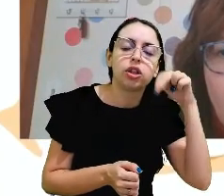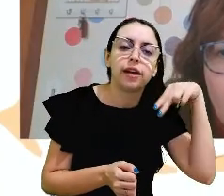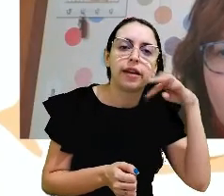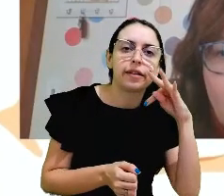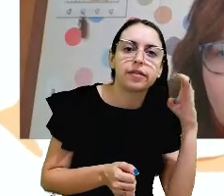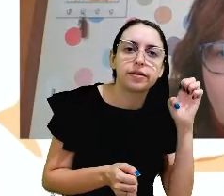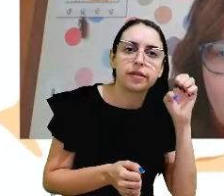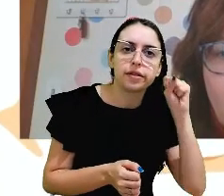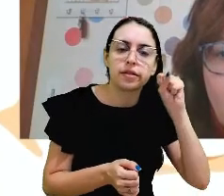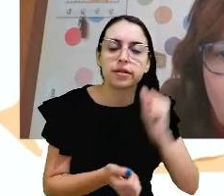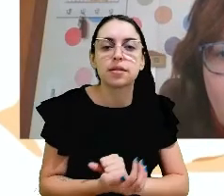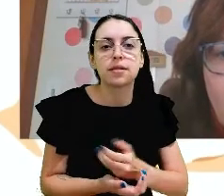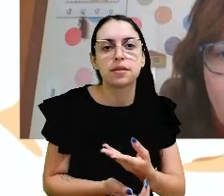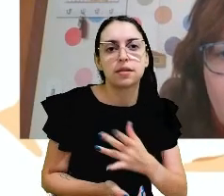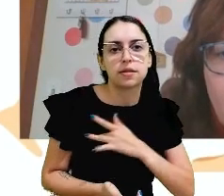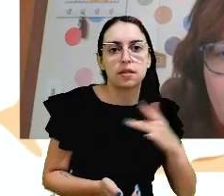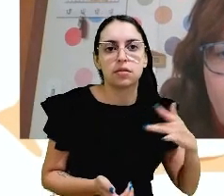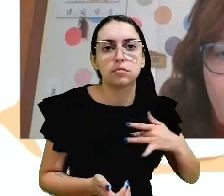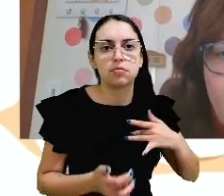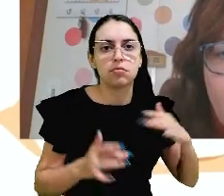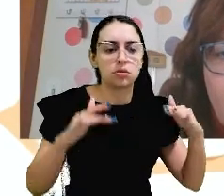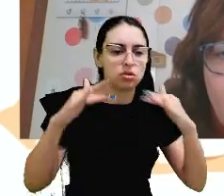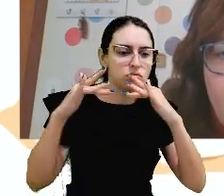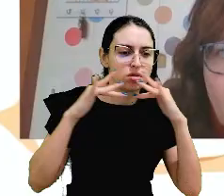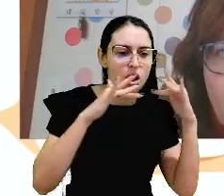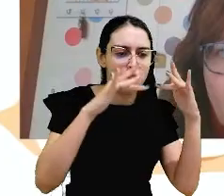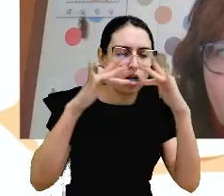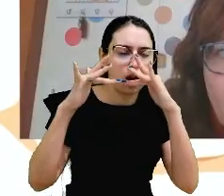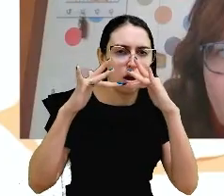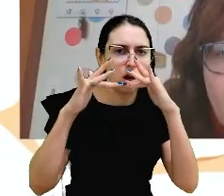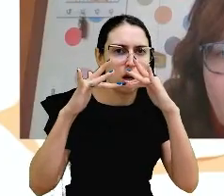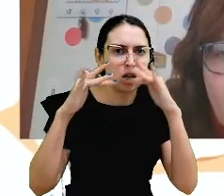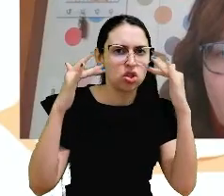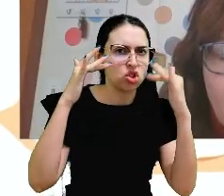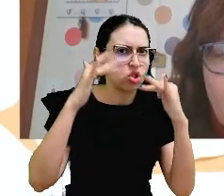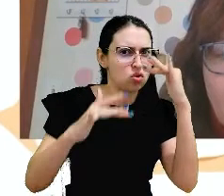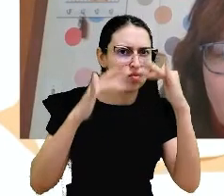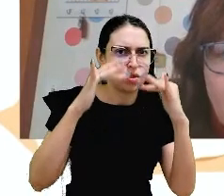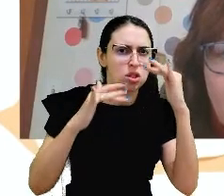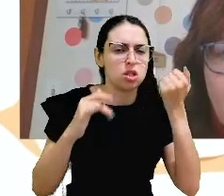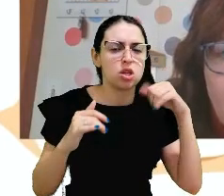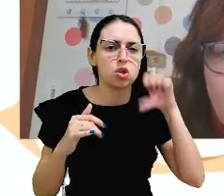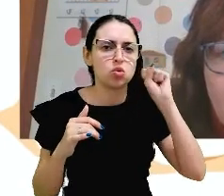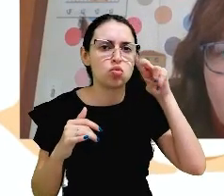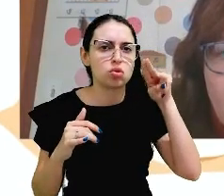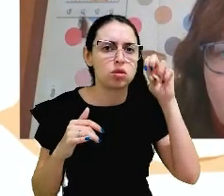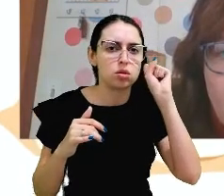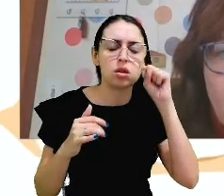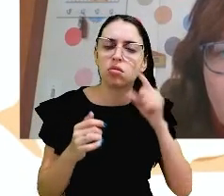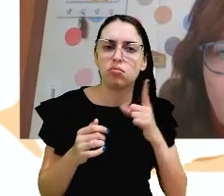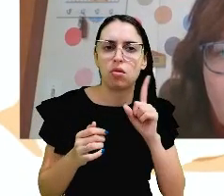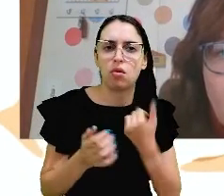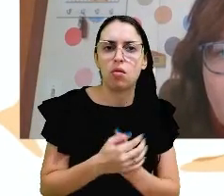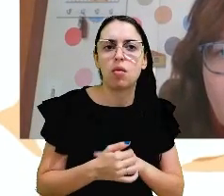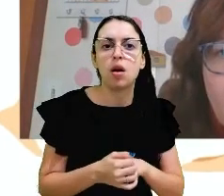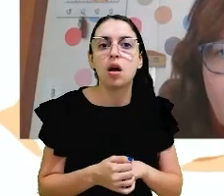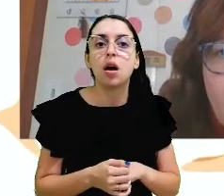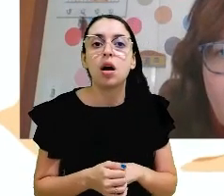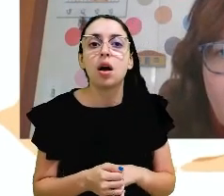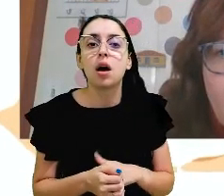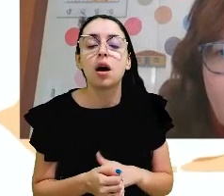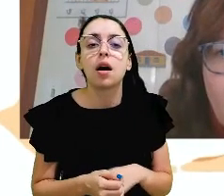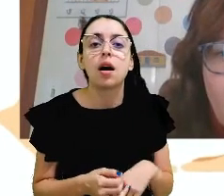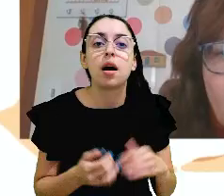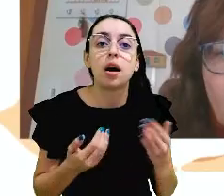que não estão num nível de competição com o Sistema Único de Saúde, né? A parteira Dona Prazeres costuma dizer que as parteiras fazem